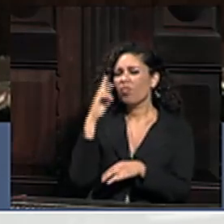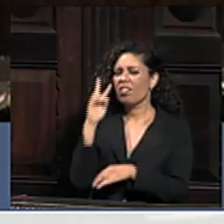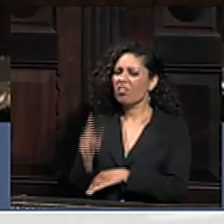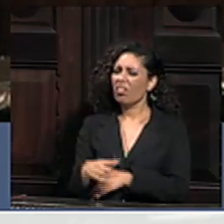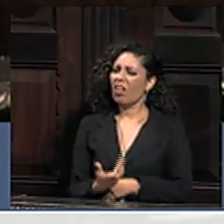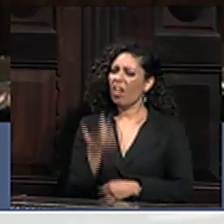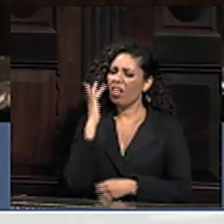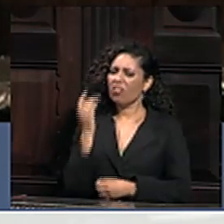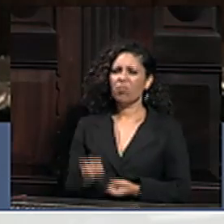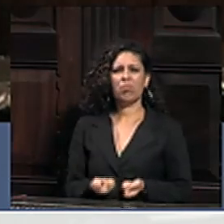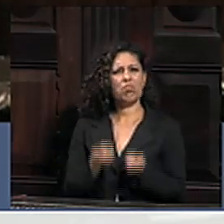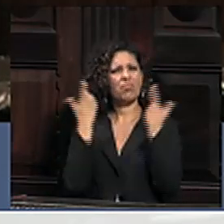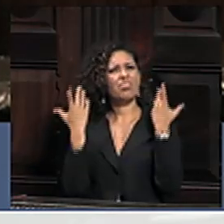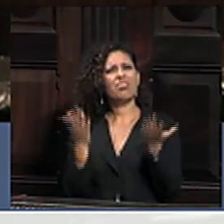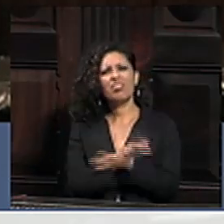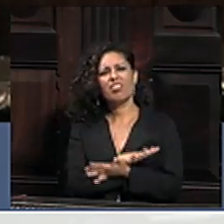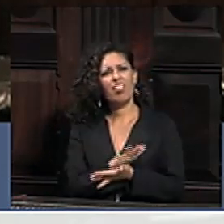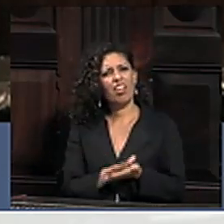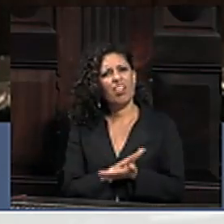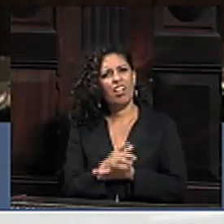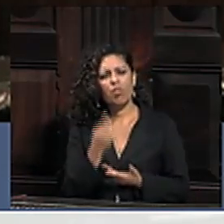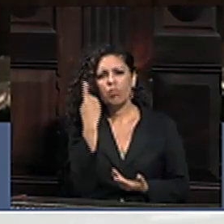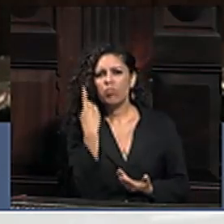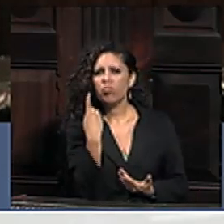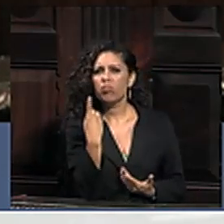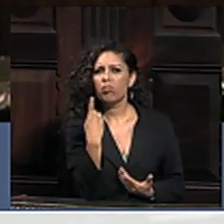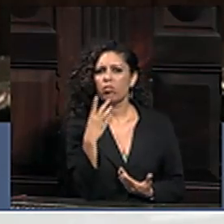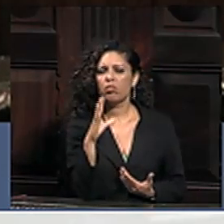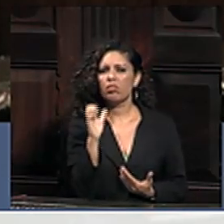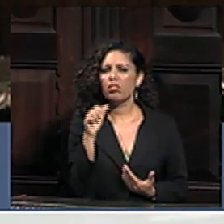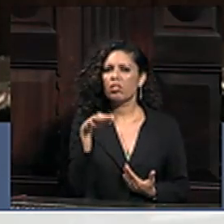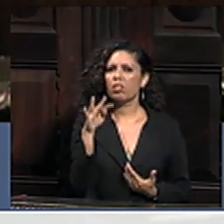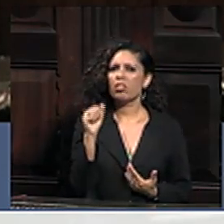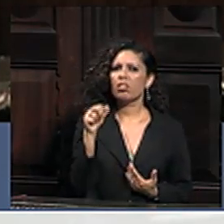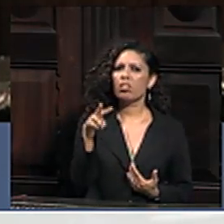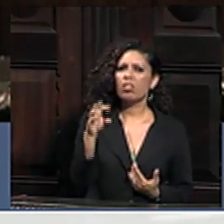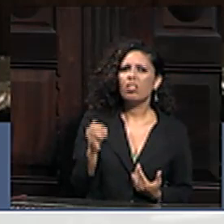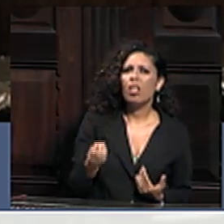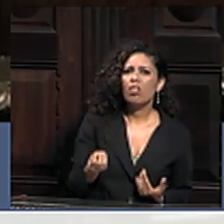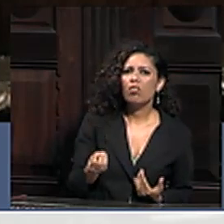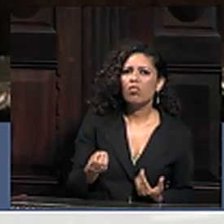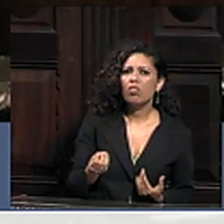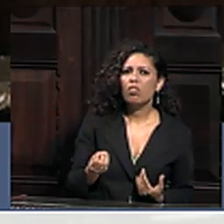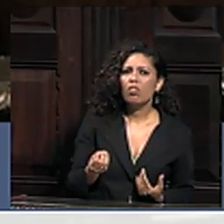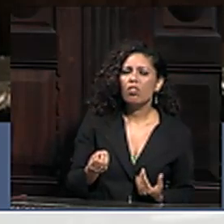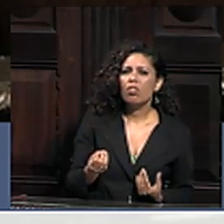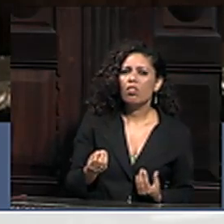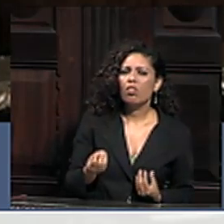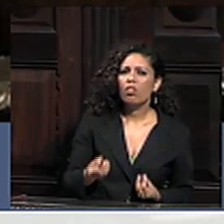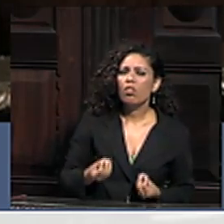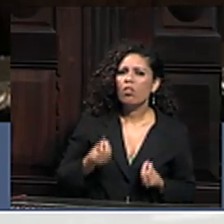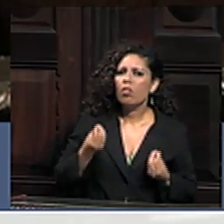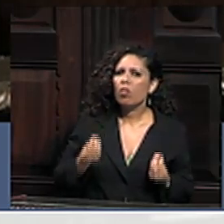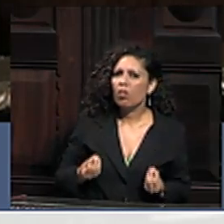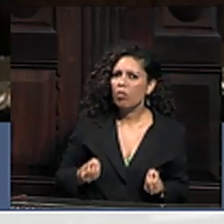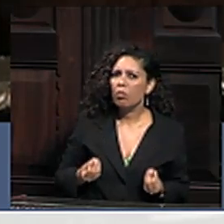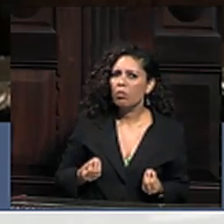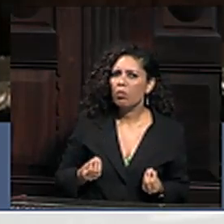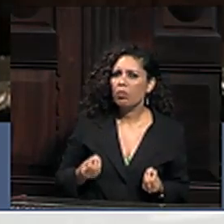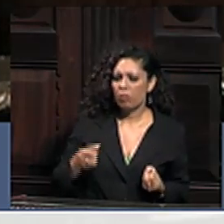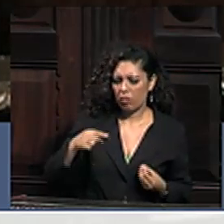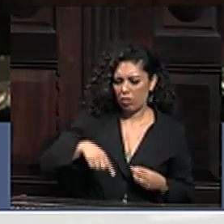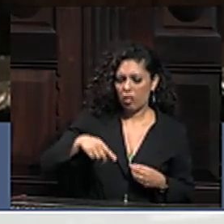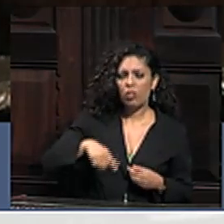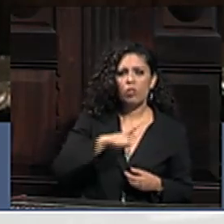um crime de lesa pátria. 1 centavo de real é o lucro líquido do governo no seu